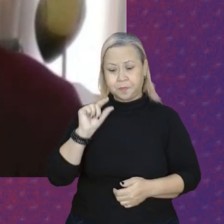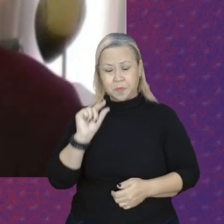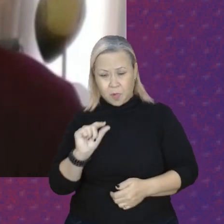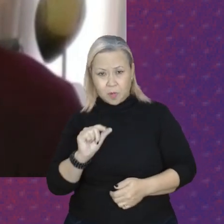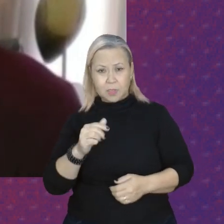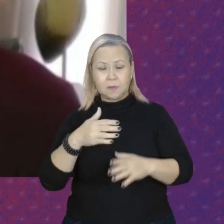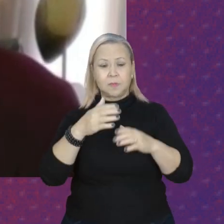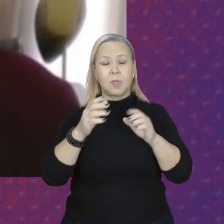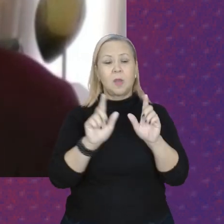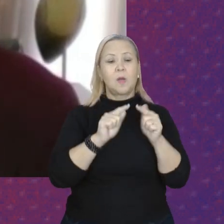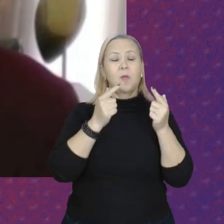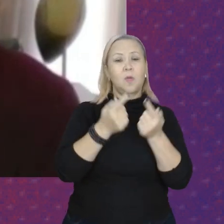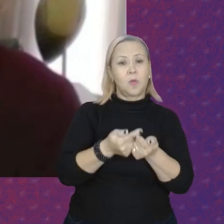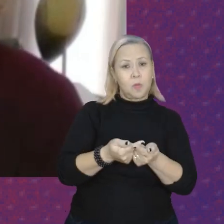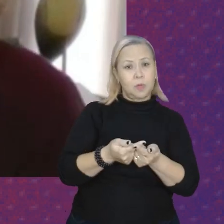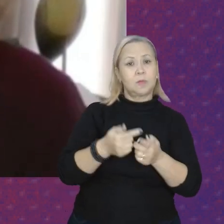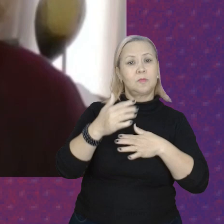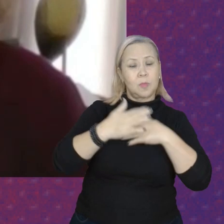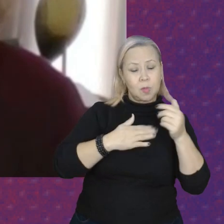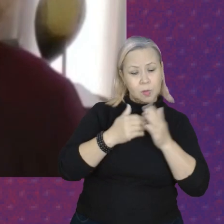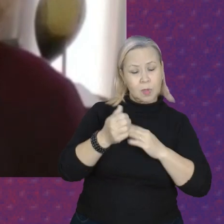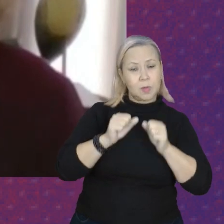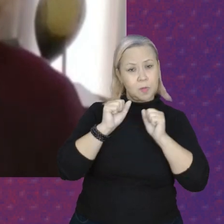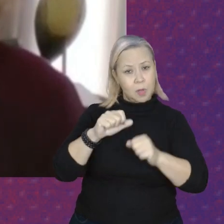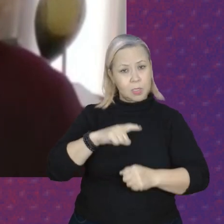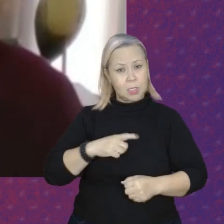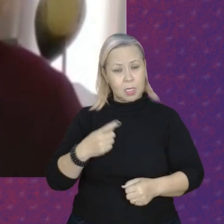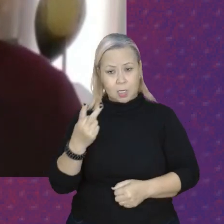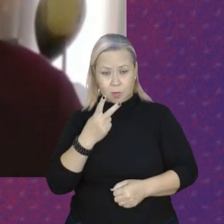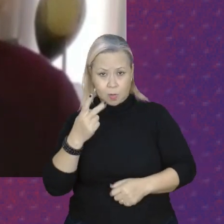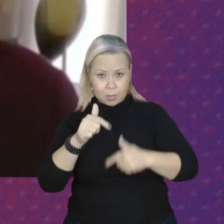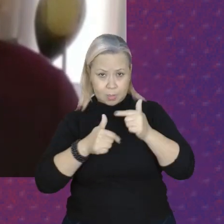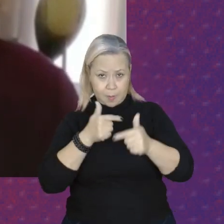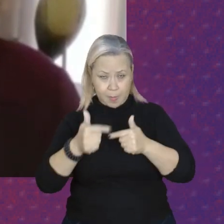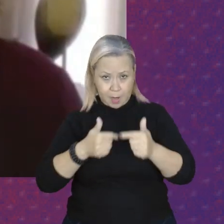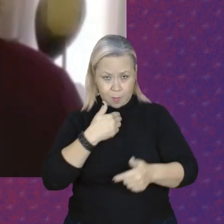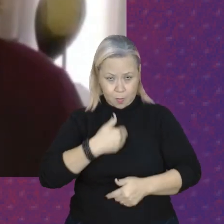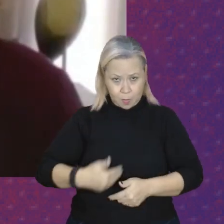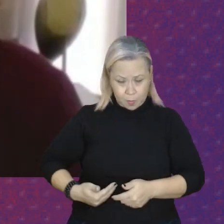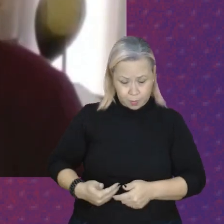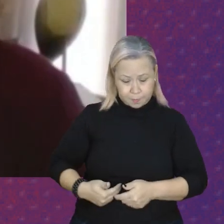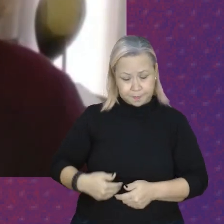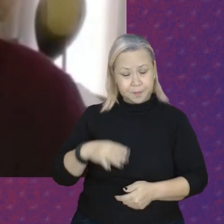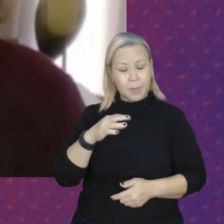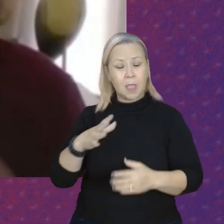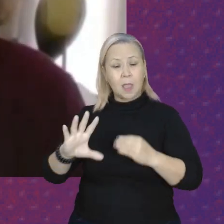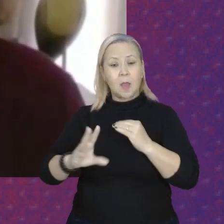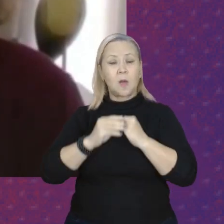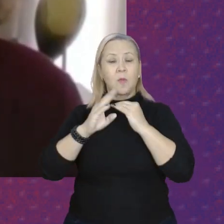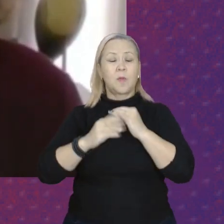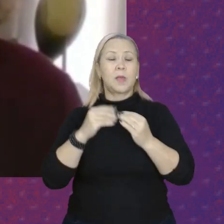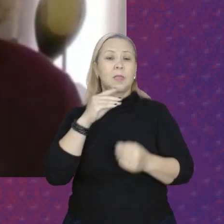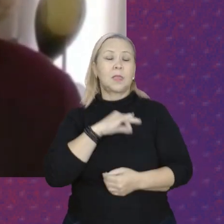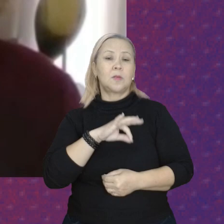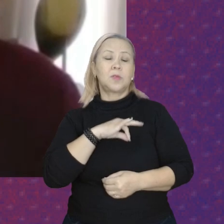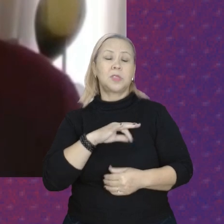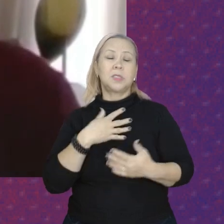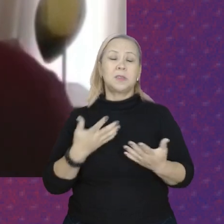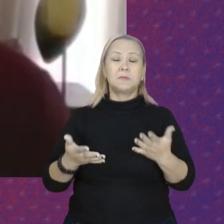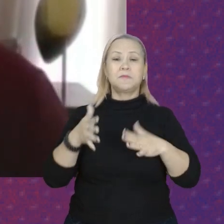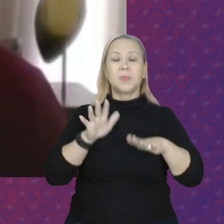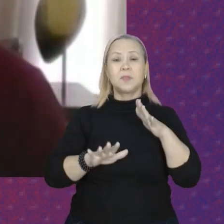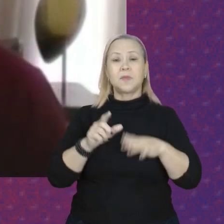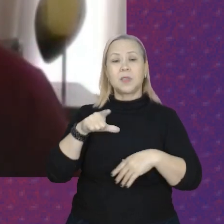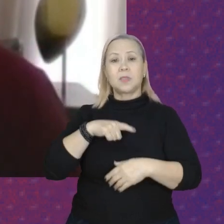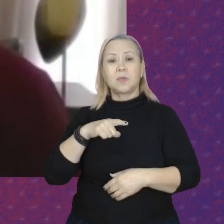pode ter 2 vínculos públicos. E para complementação de renda, muitas vezes a gente é professora da rede estadual